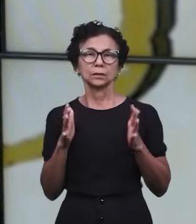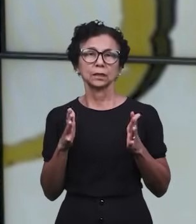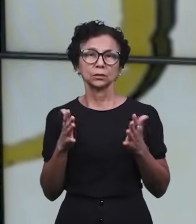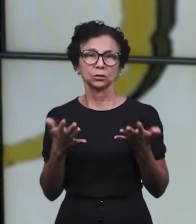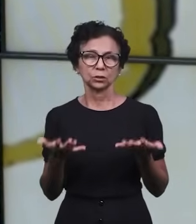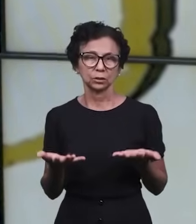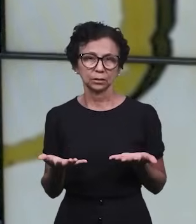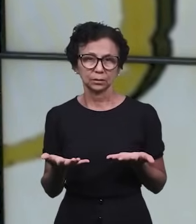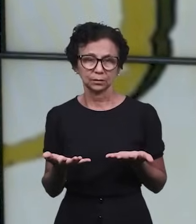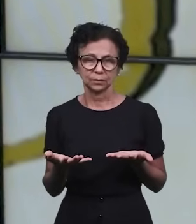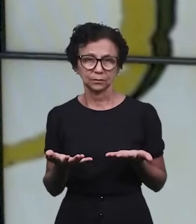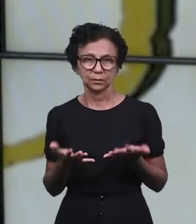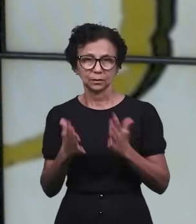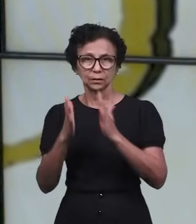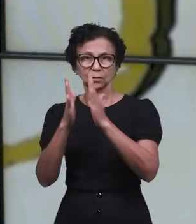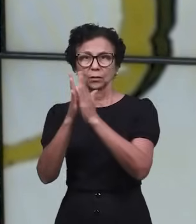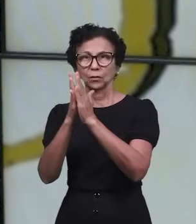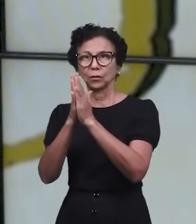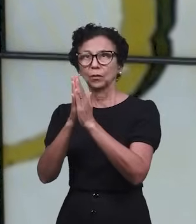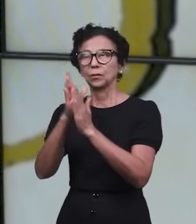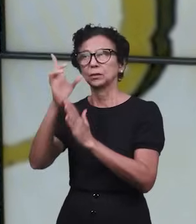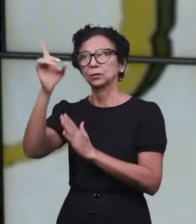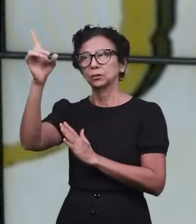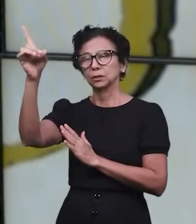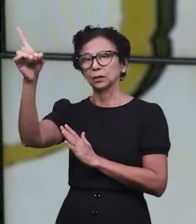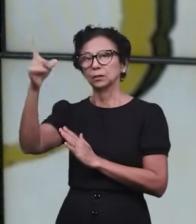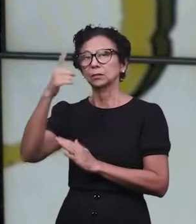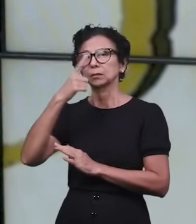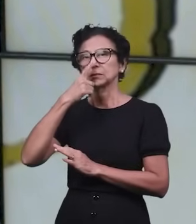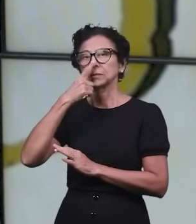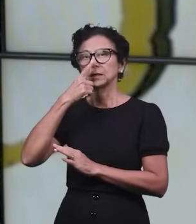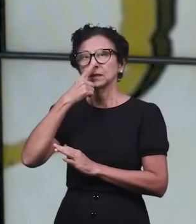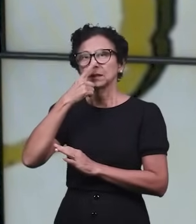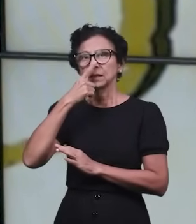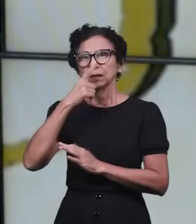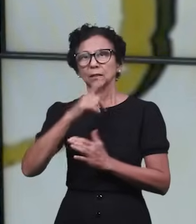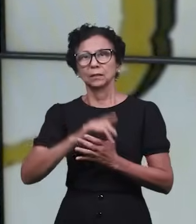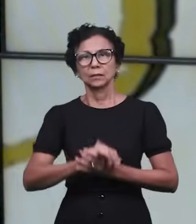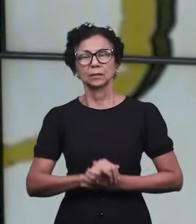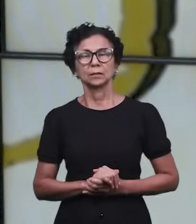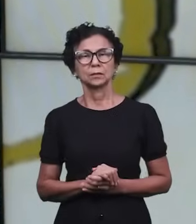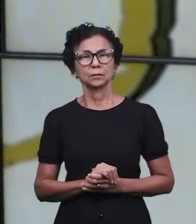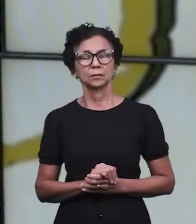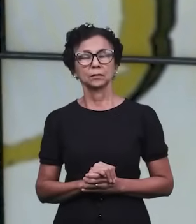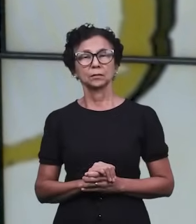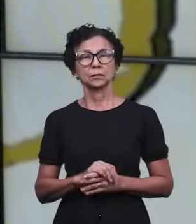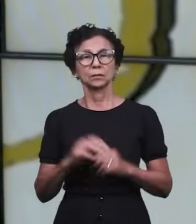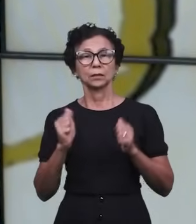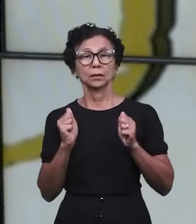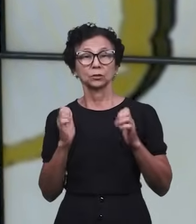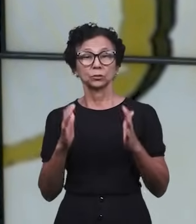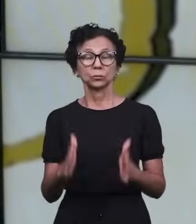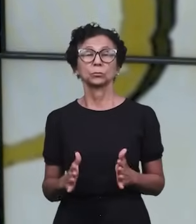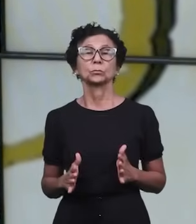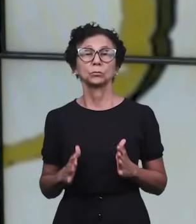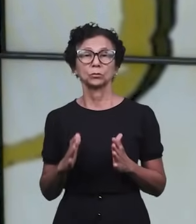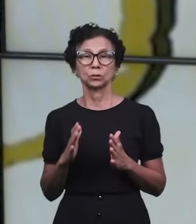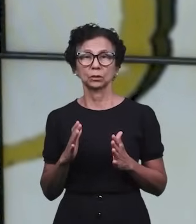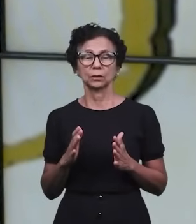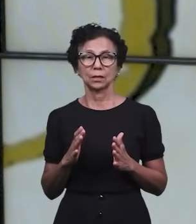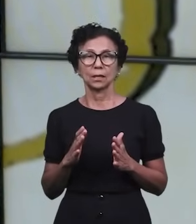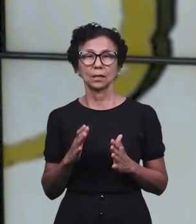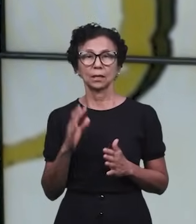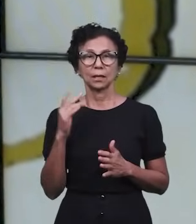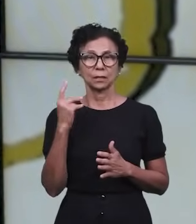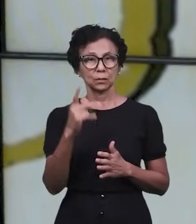aquele texto, aproximai-vos de Deus e Deus se aproximará de vós. A iniciativa vem do homem, vem do membro de buscar o